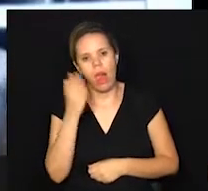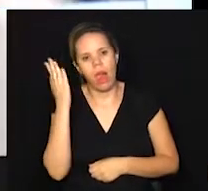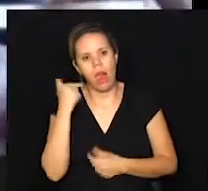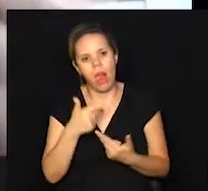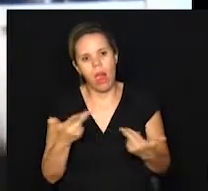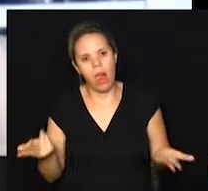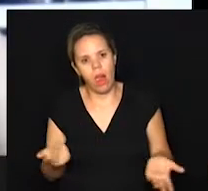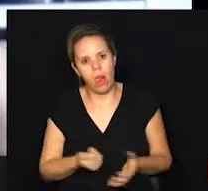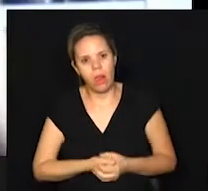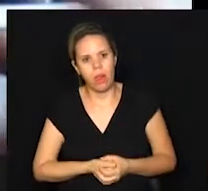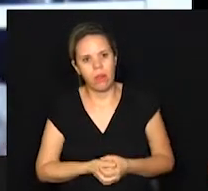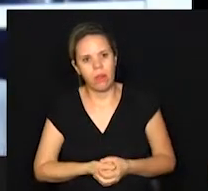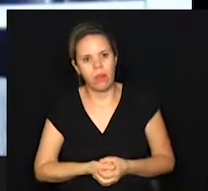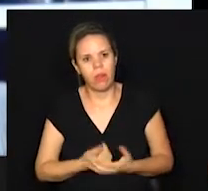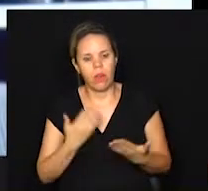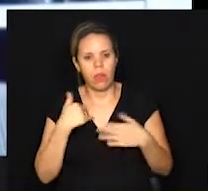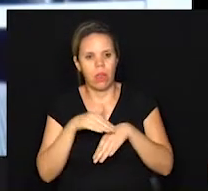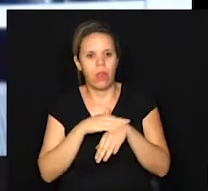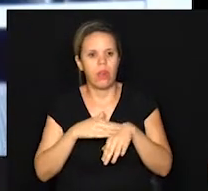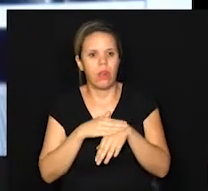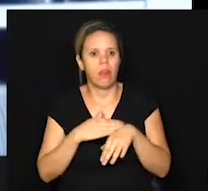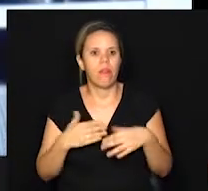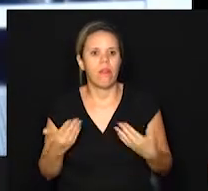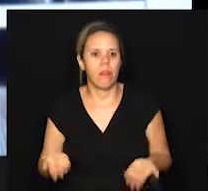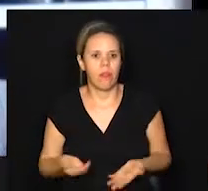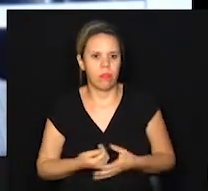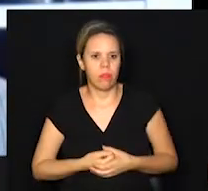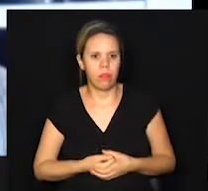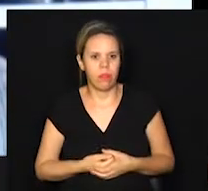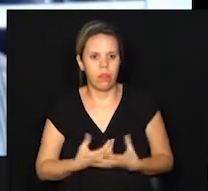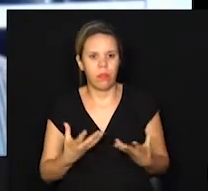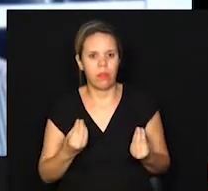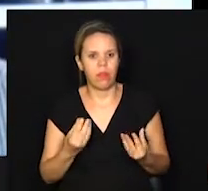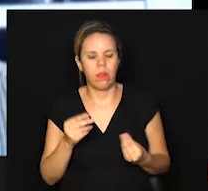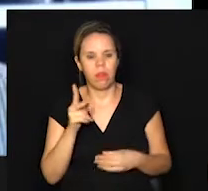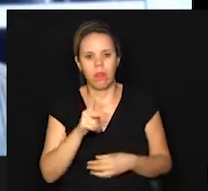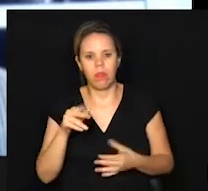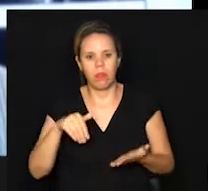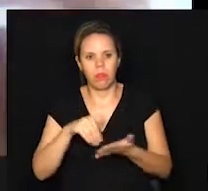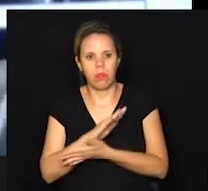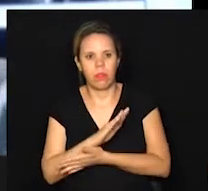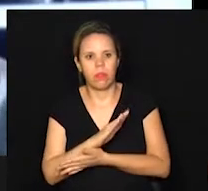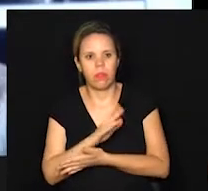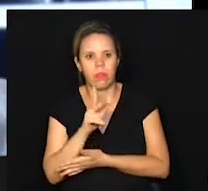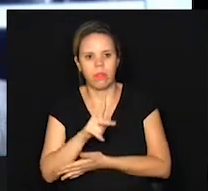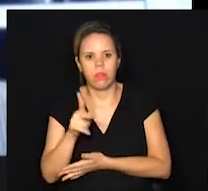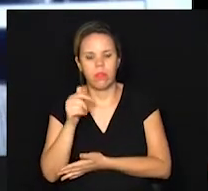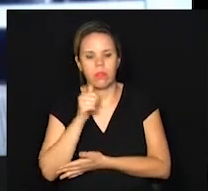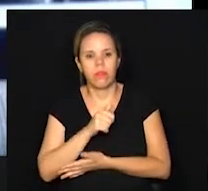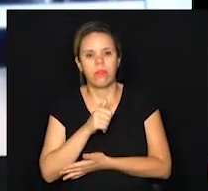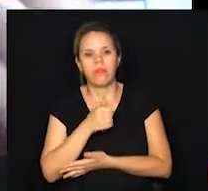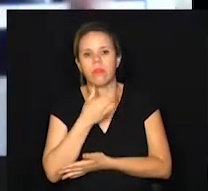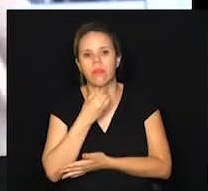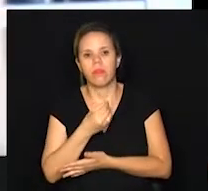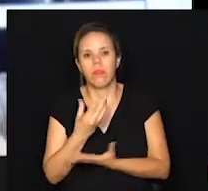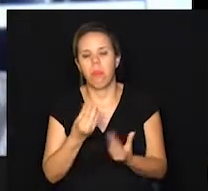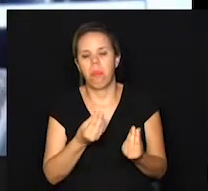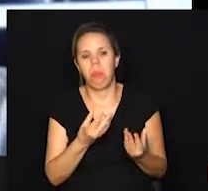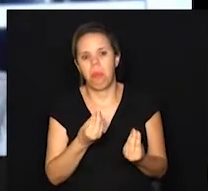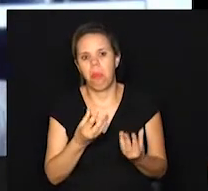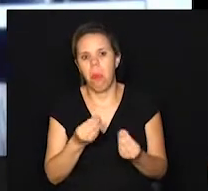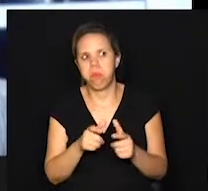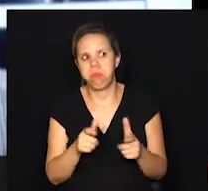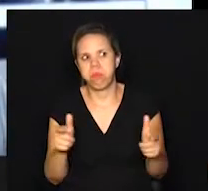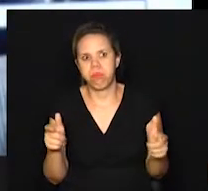né, as conversas vêm, um monte de professores foram demitidos, professores e professoras foram demitidos, uma leva de professores